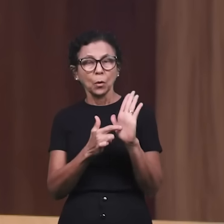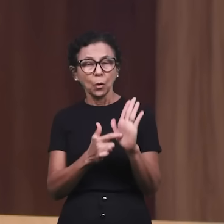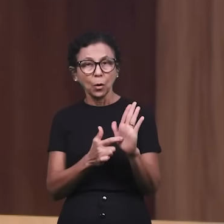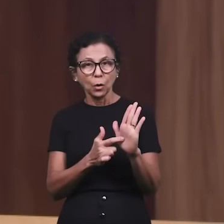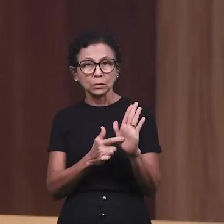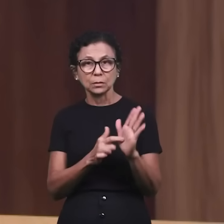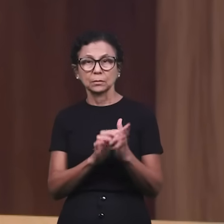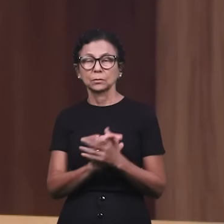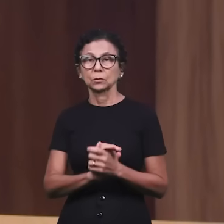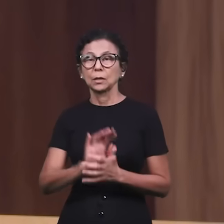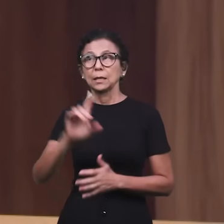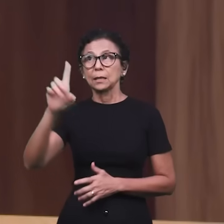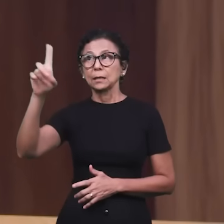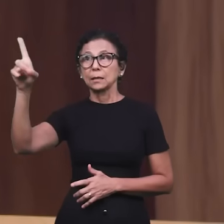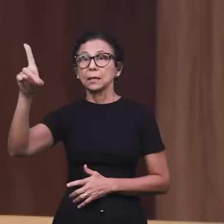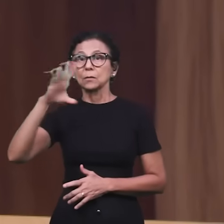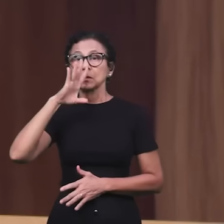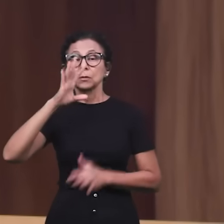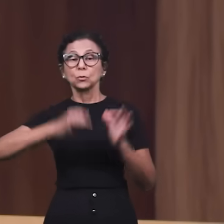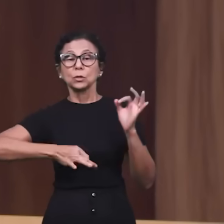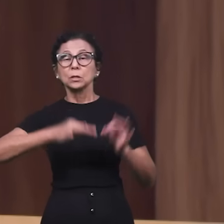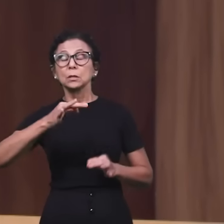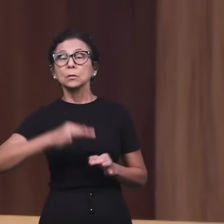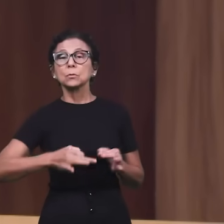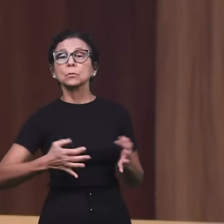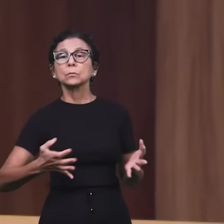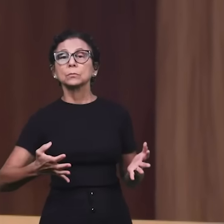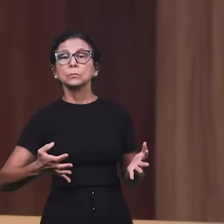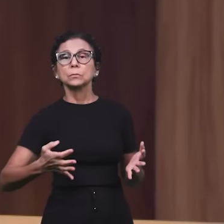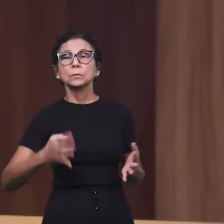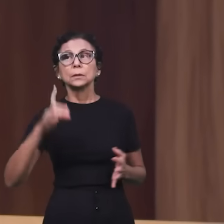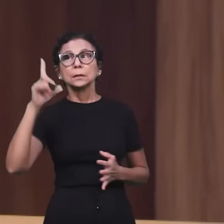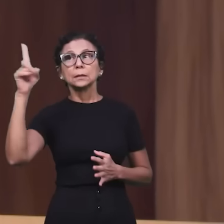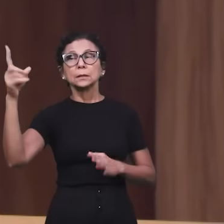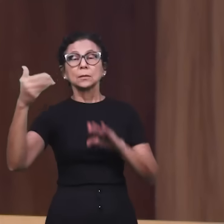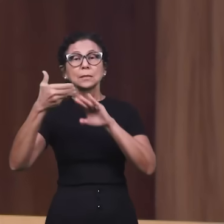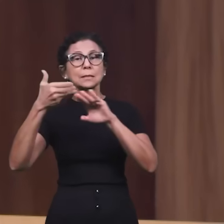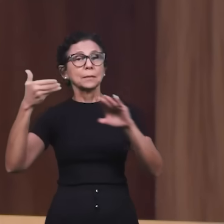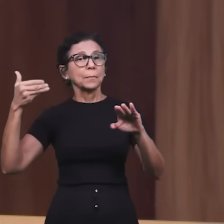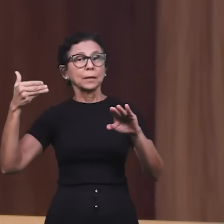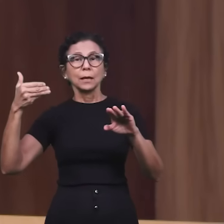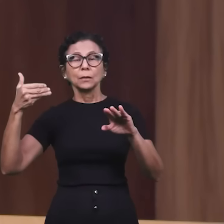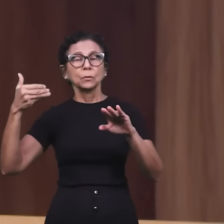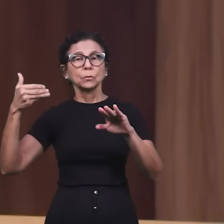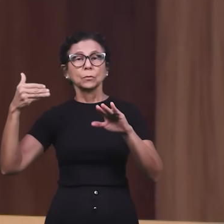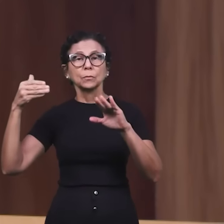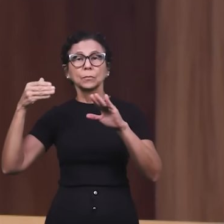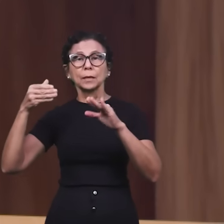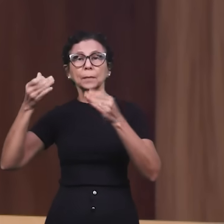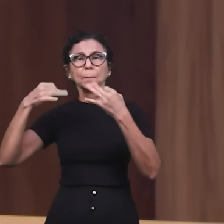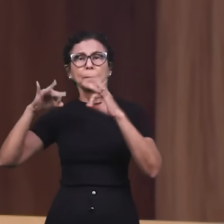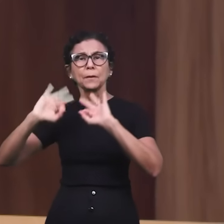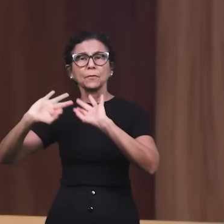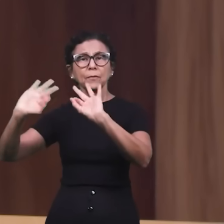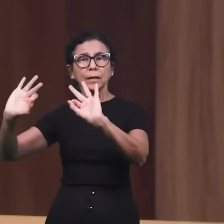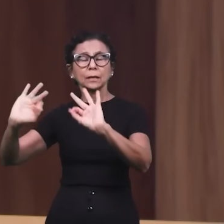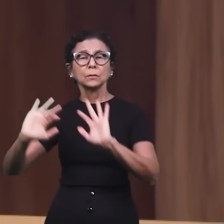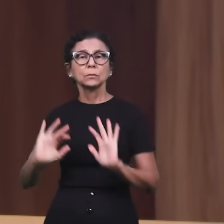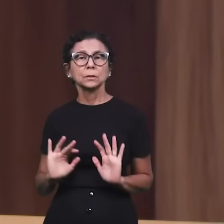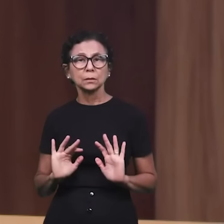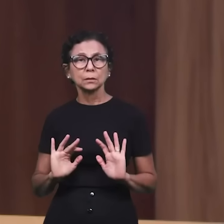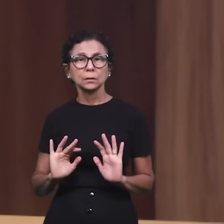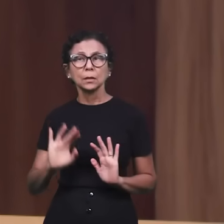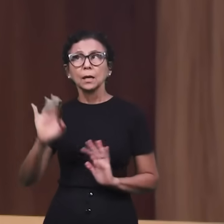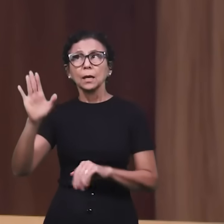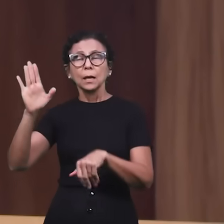a ira de Deus. Deus se ira. Sim, E Deus é santo. sim. E Deus é perfeito. Exato. Então o próprio